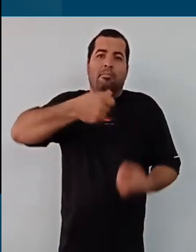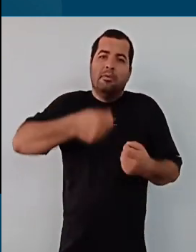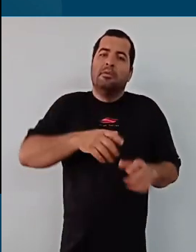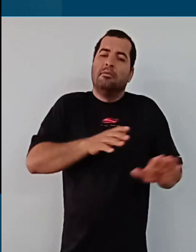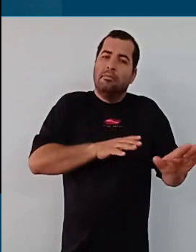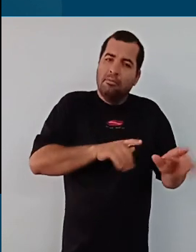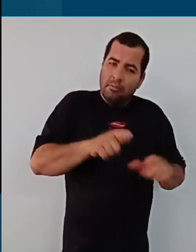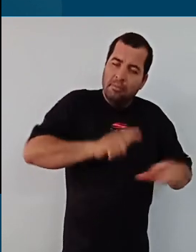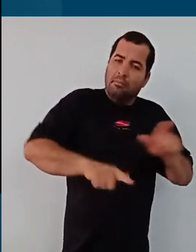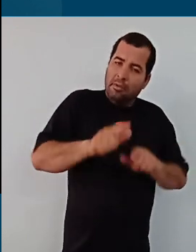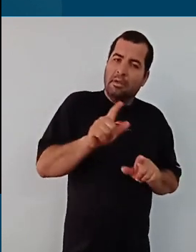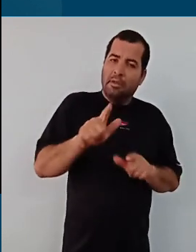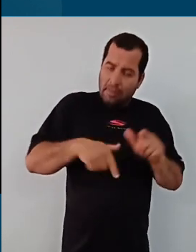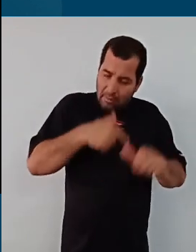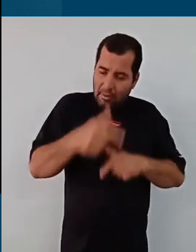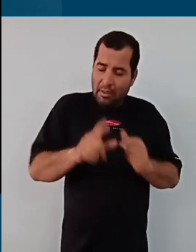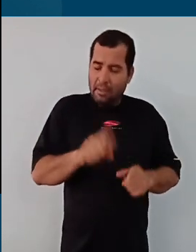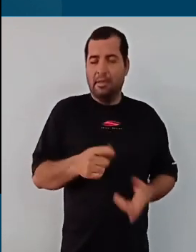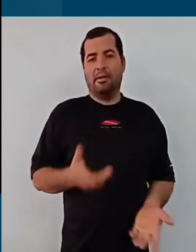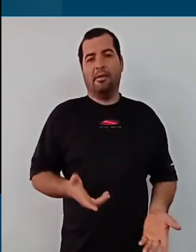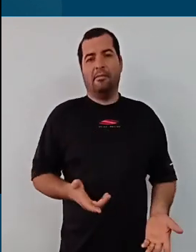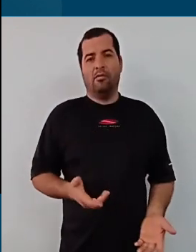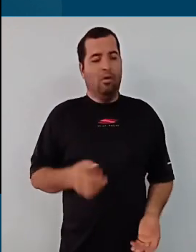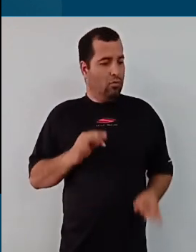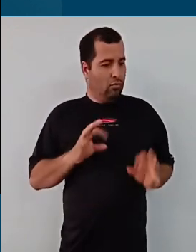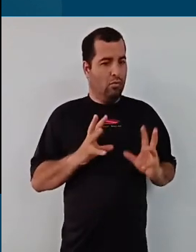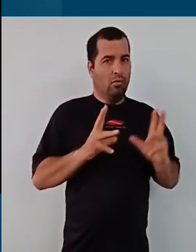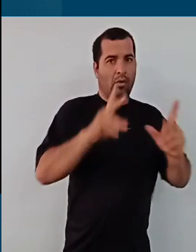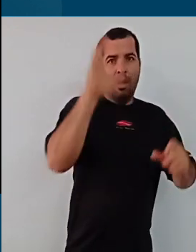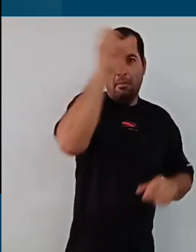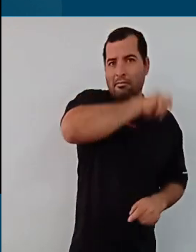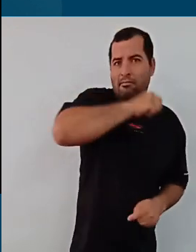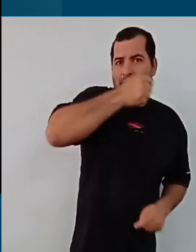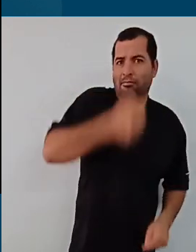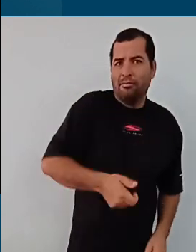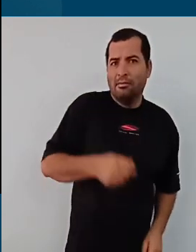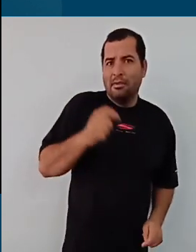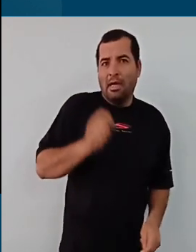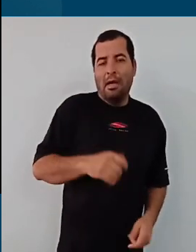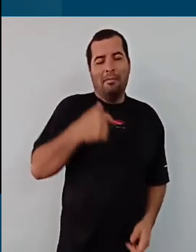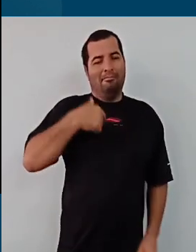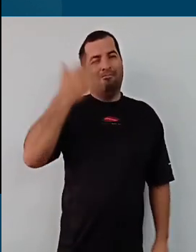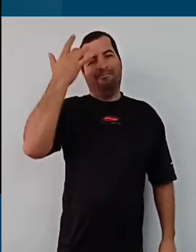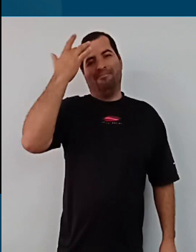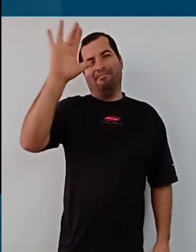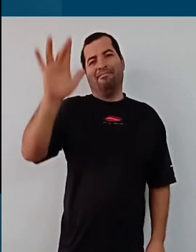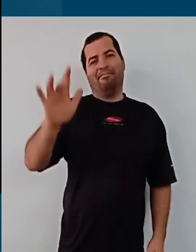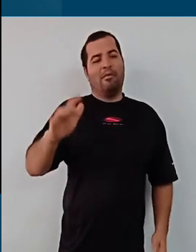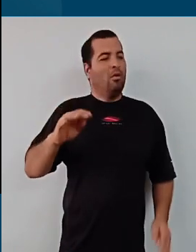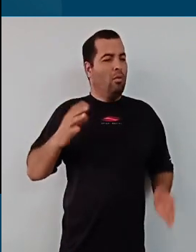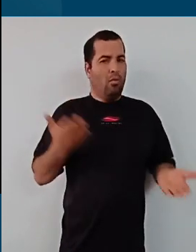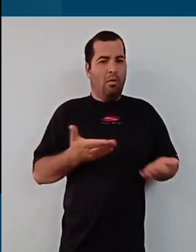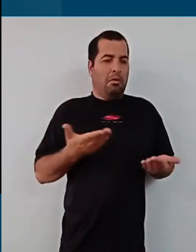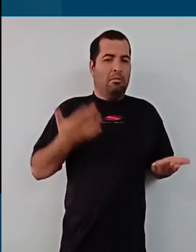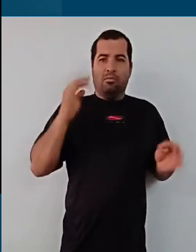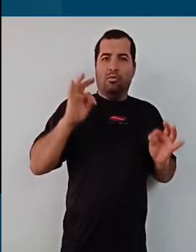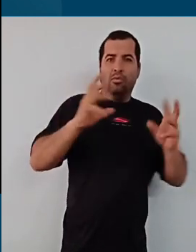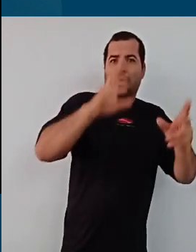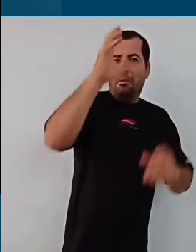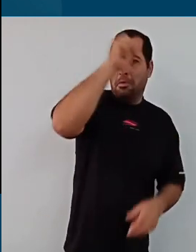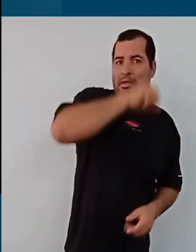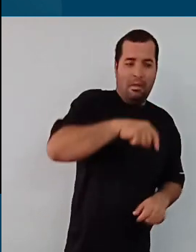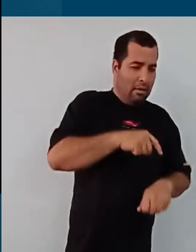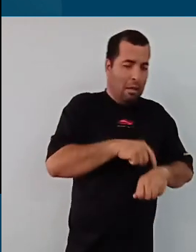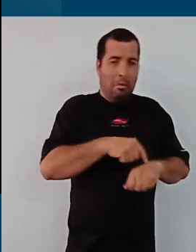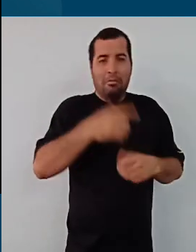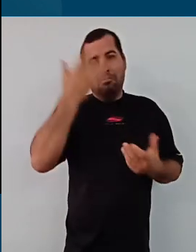direção. Todos aprenderão? Não sei, porque hoje também, ou na escola regular, nem todos aprendem no tempo que a gente quer